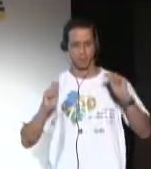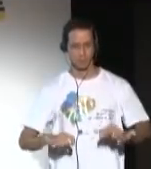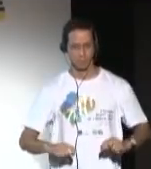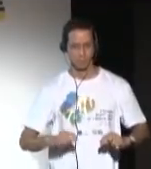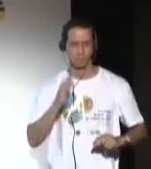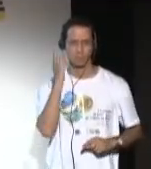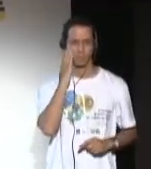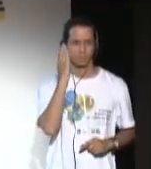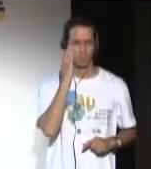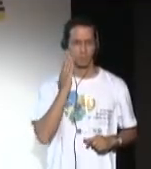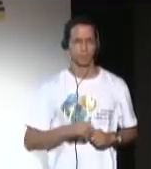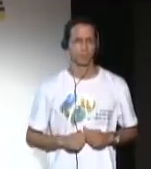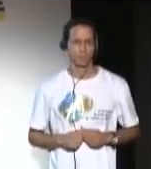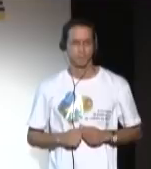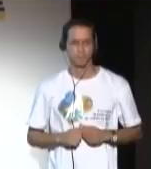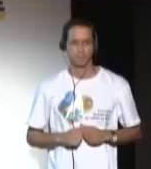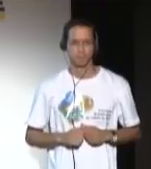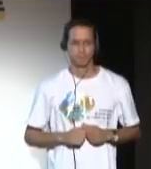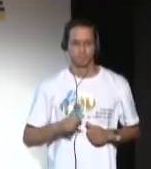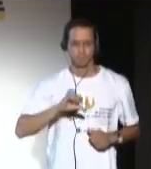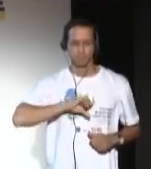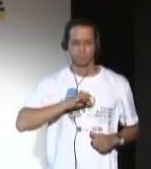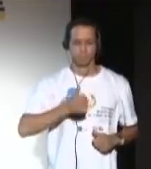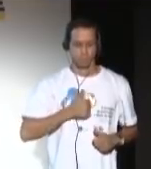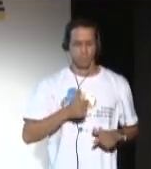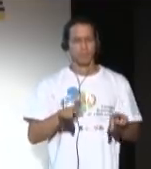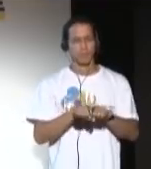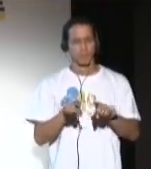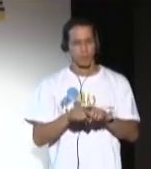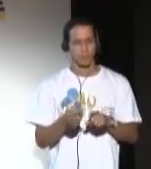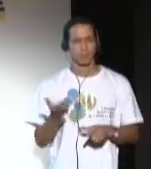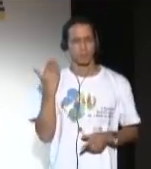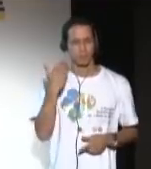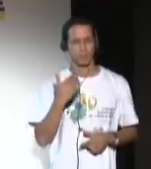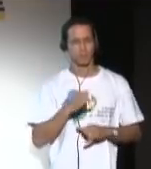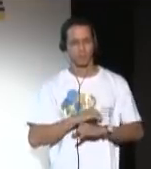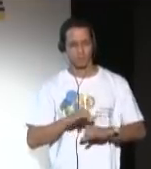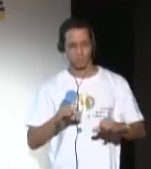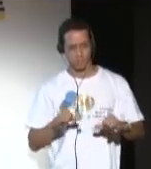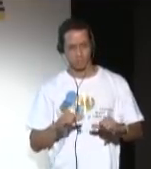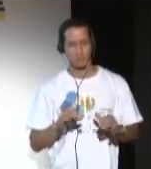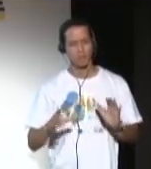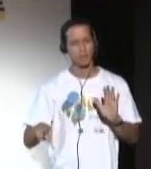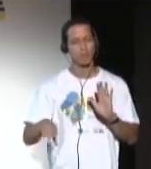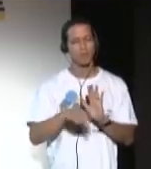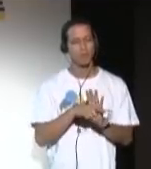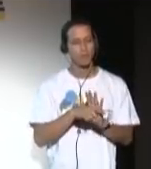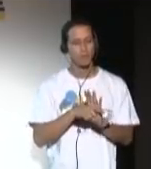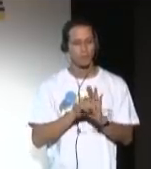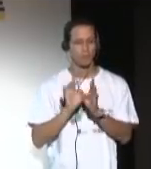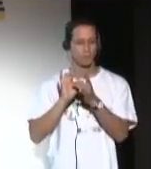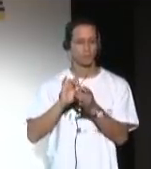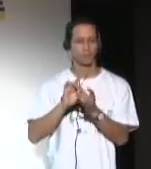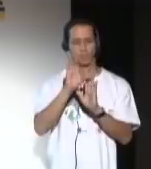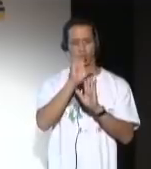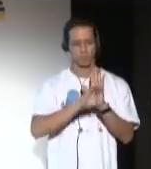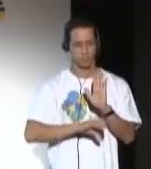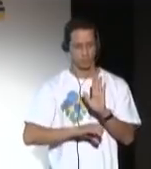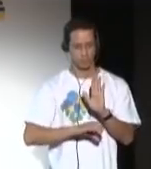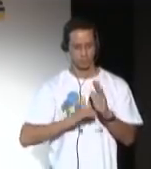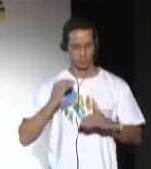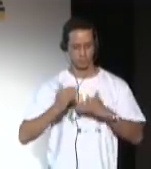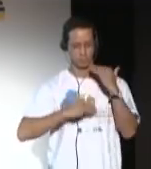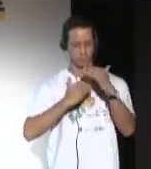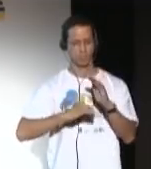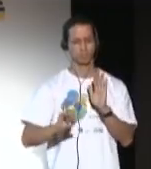de saber, né? A noção de autoestima também foi mencionada antes, e isso faz parte desse conceito, desenvolver a sua